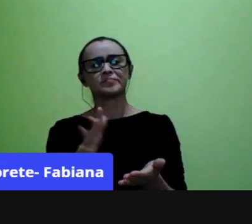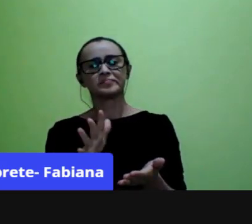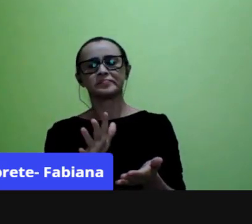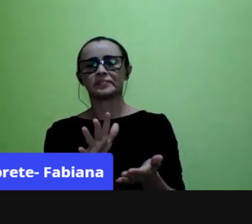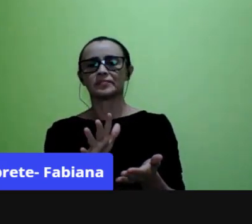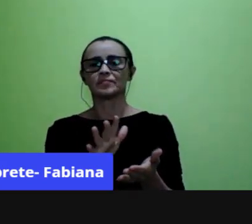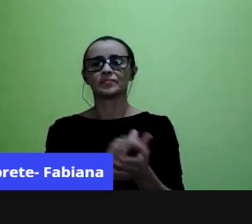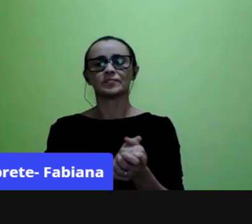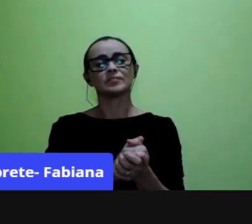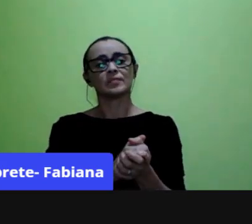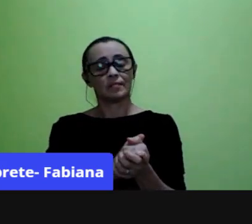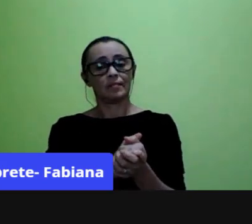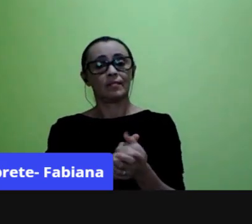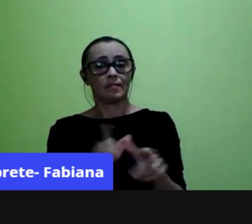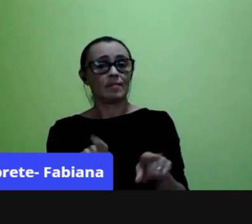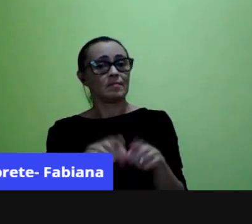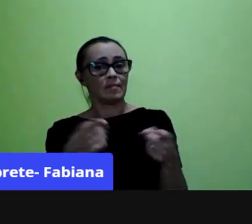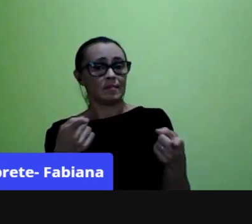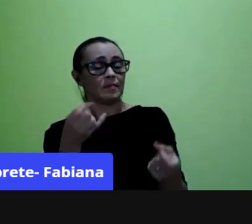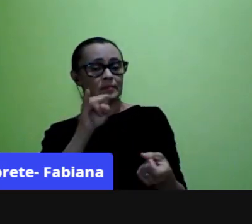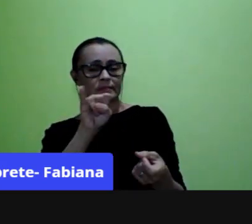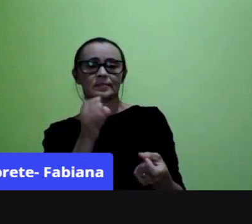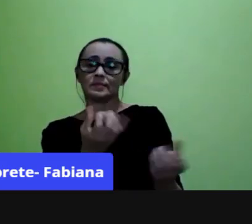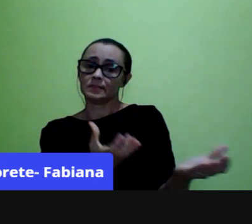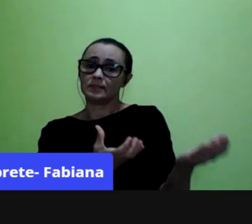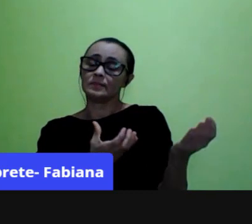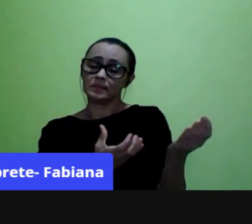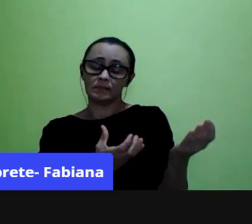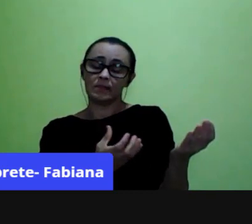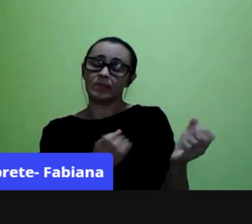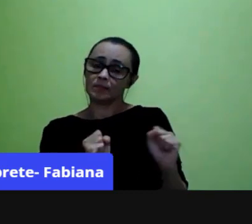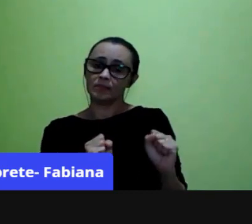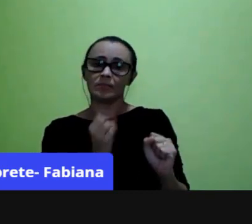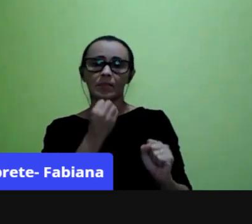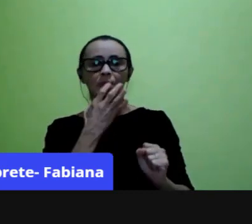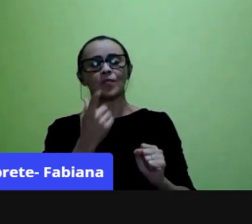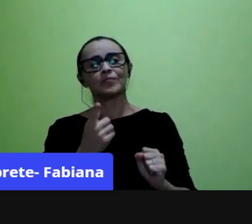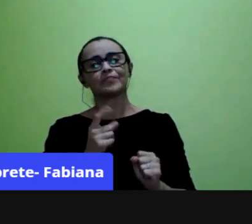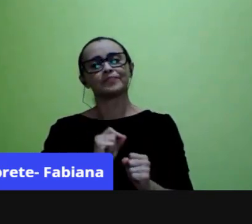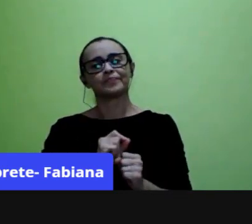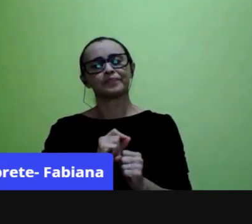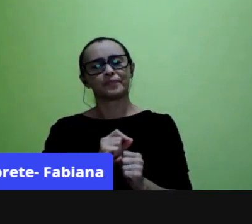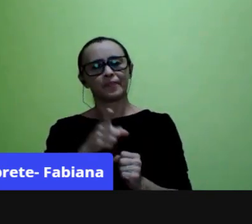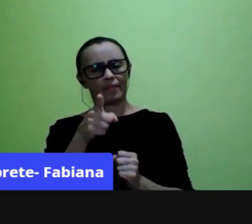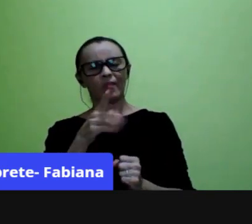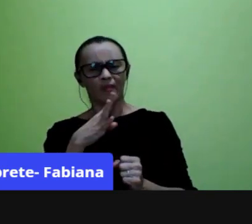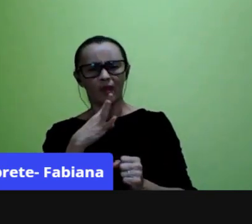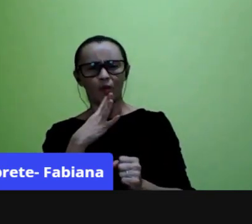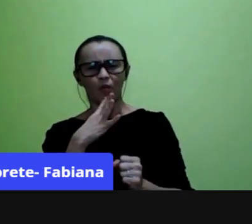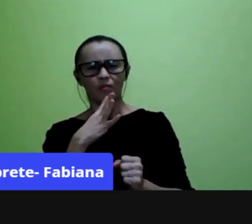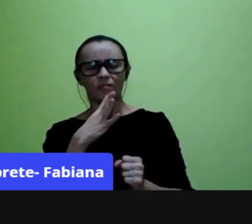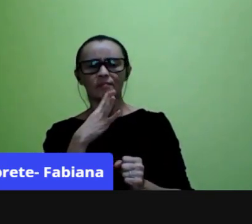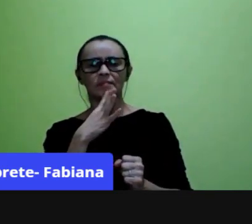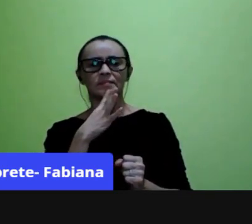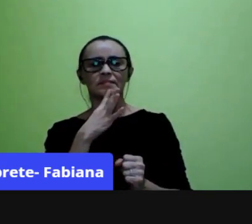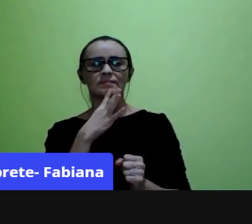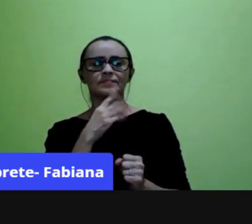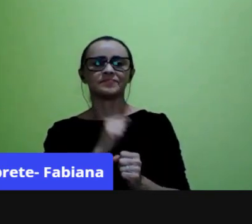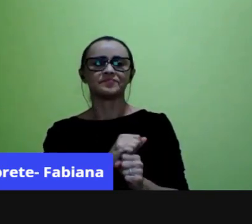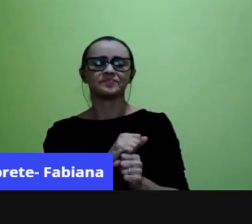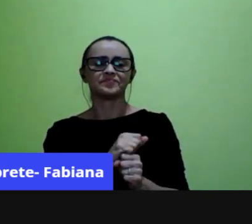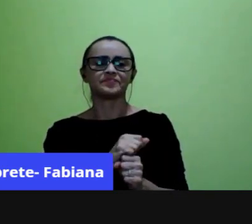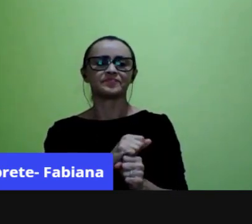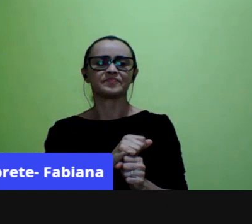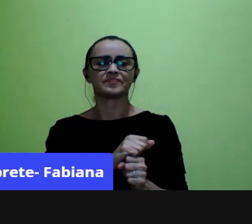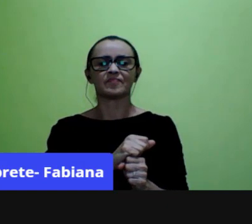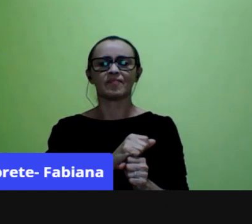né? Mas é um investimento se você quiser ter. O que é o ring light? Vocês já devem ter visto muitos. Isso existe